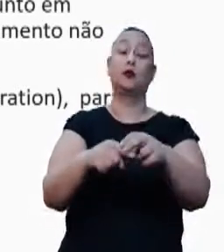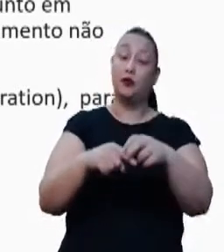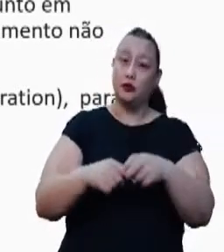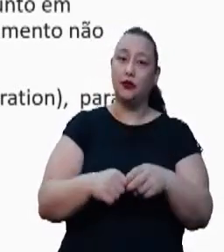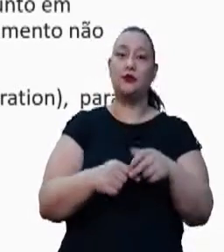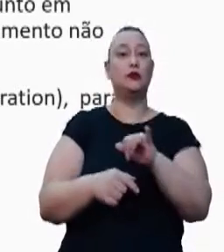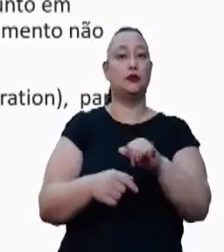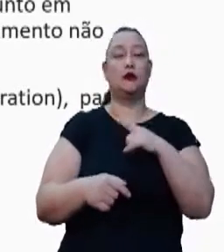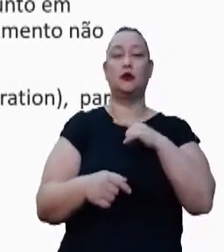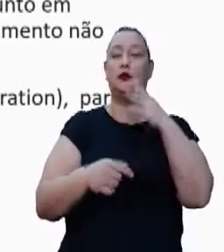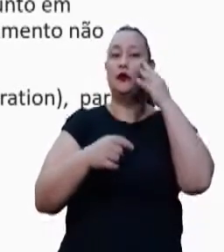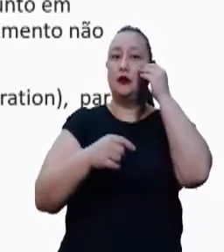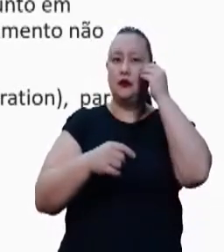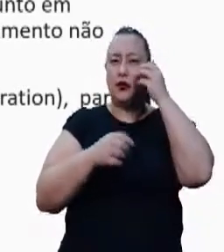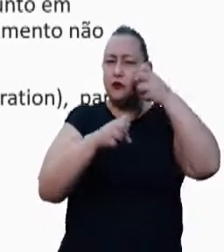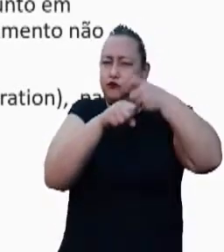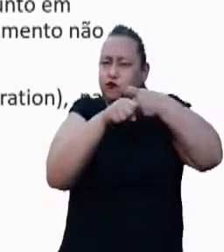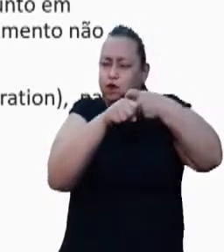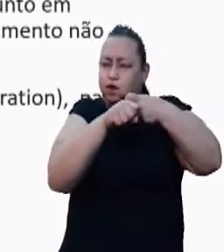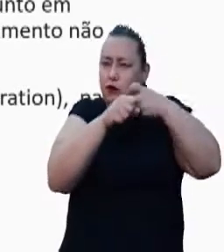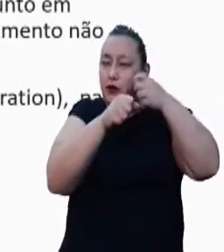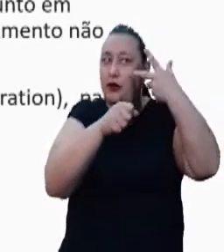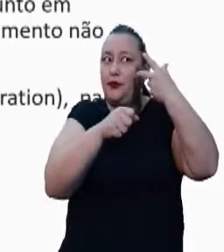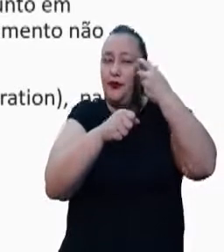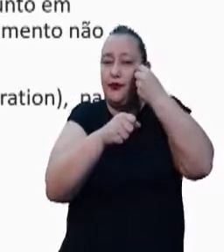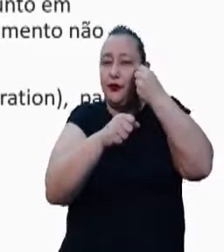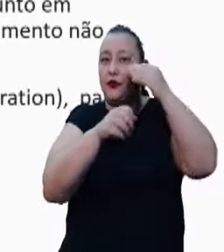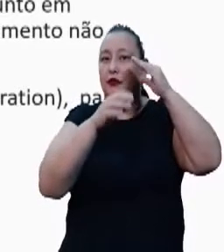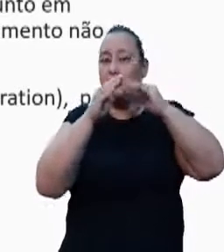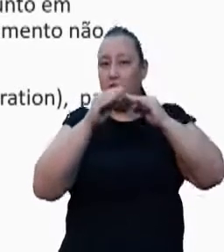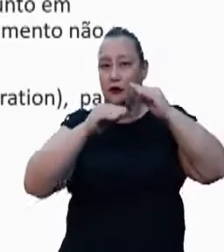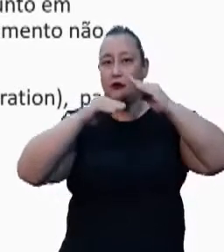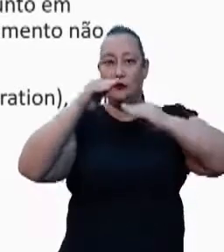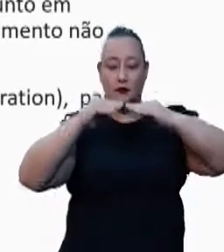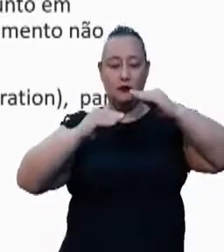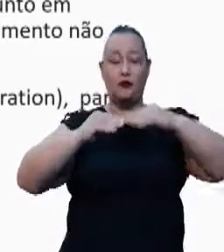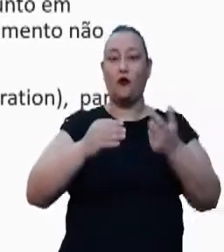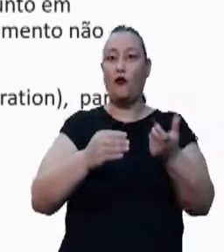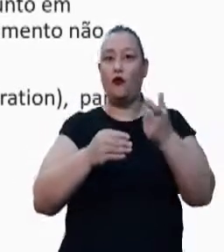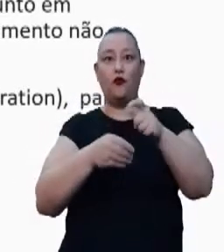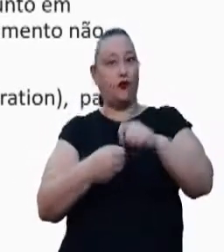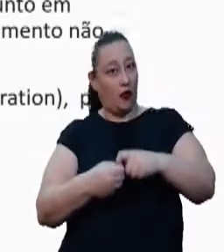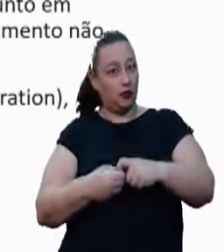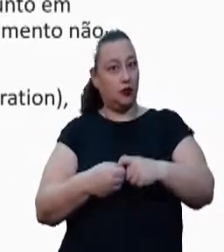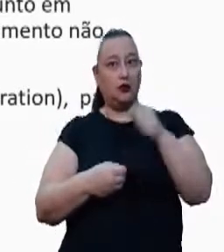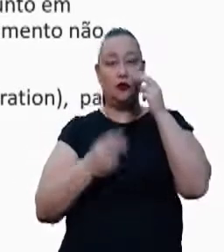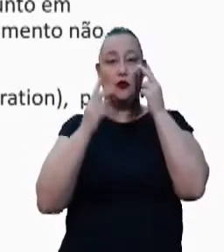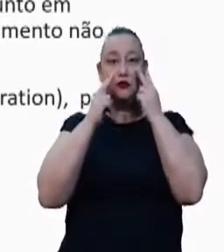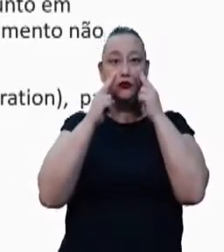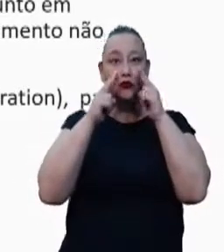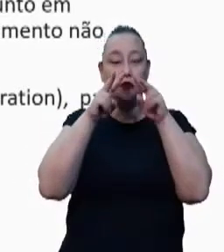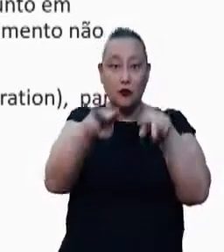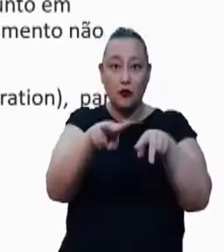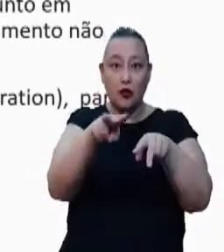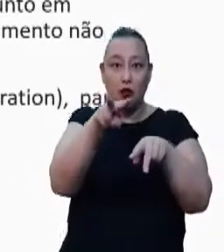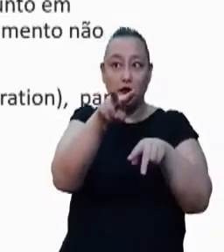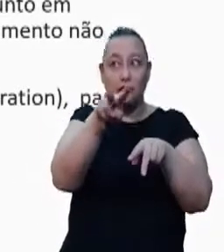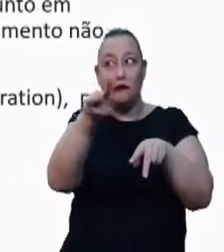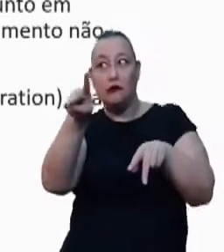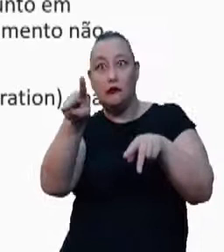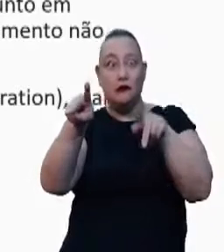se ele relaxa o músculo que está contraindo mais do que ele quer, ele conseguia voltar o olho na posição normal e corrigir